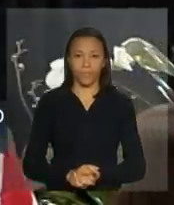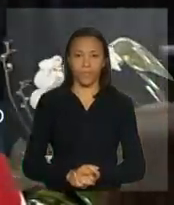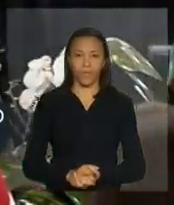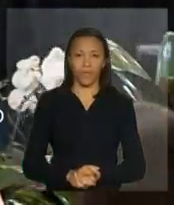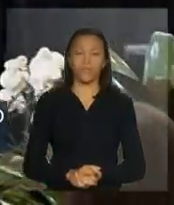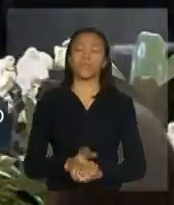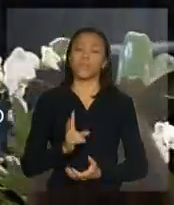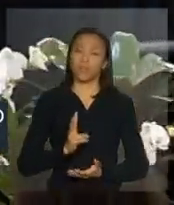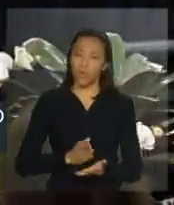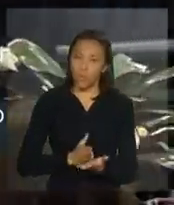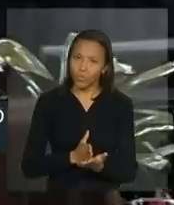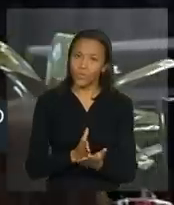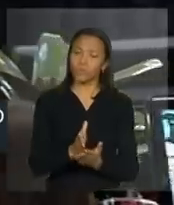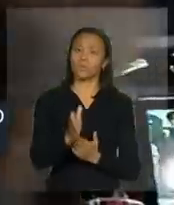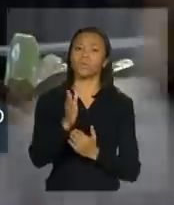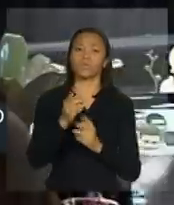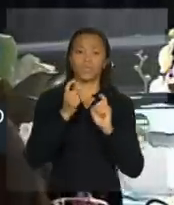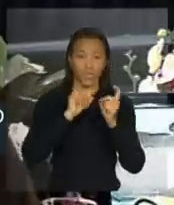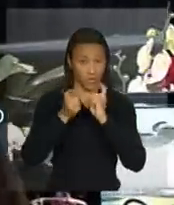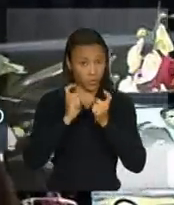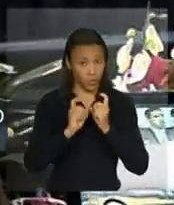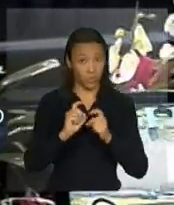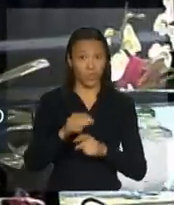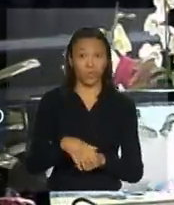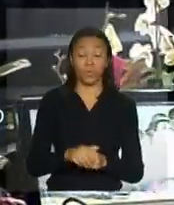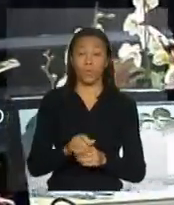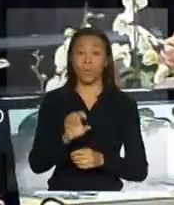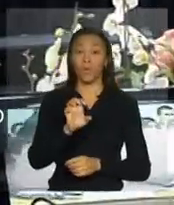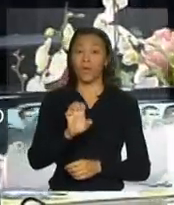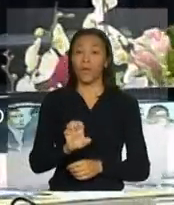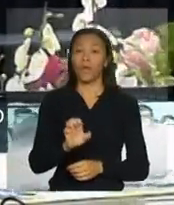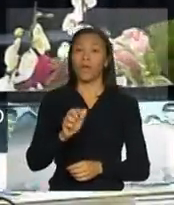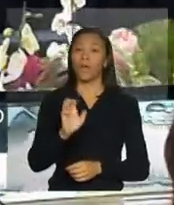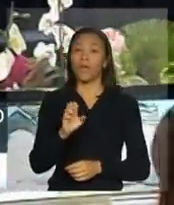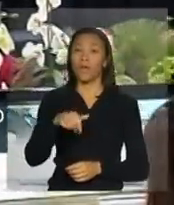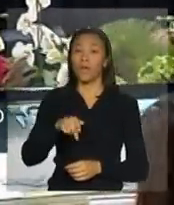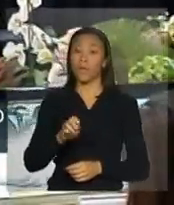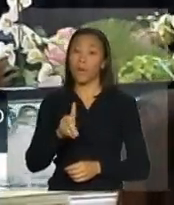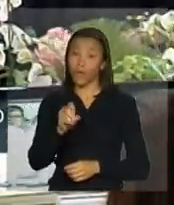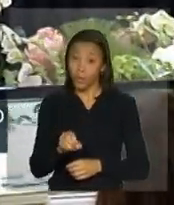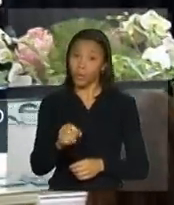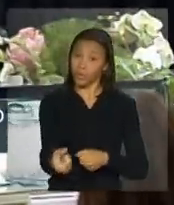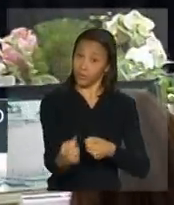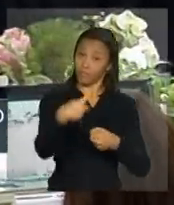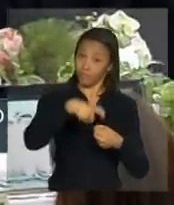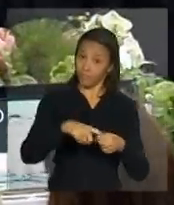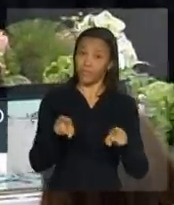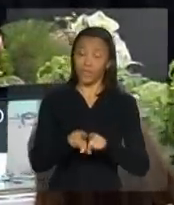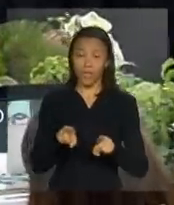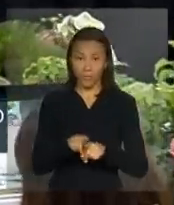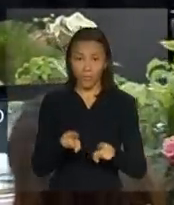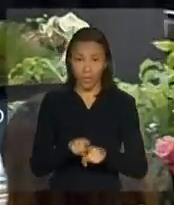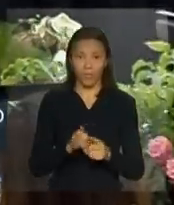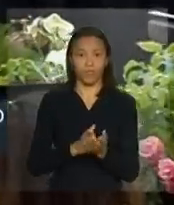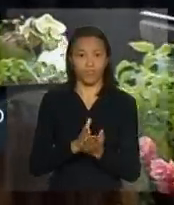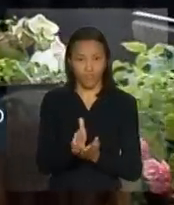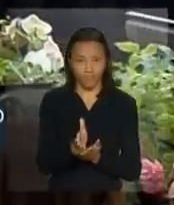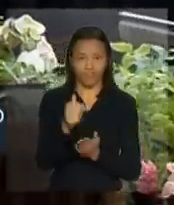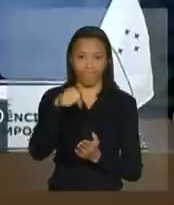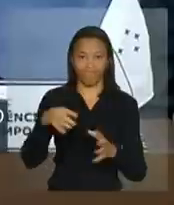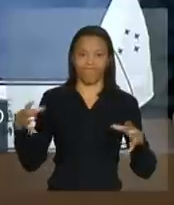Prosseguem as discussões com o Equador, com vistas ao eventual ingresso do país como membro pleno do